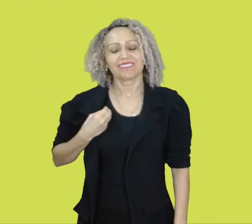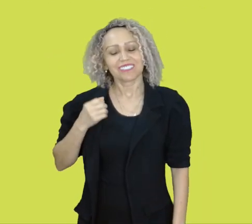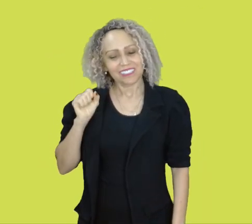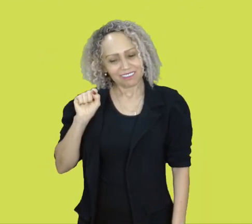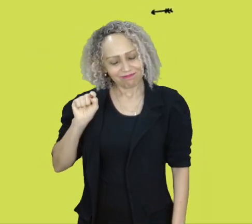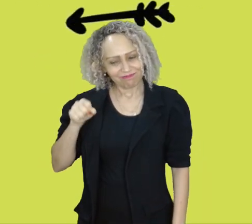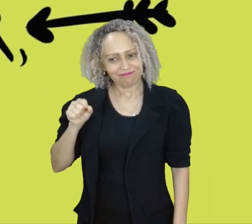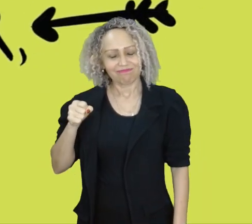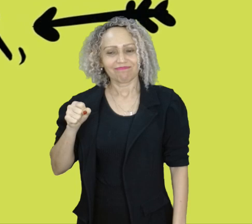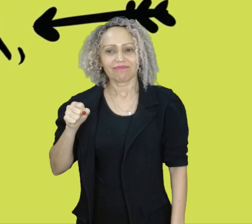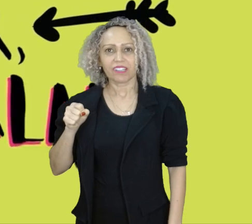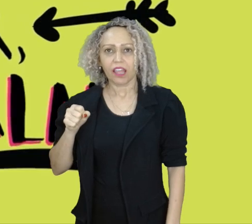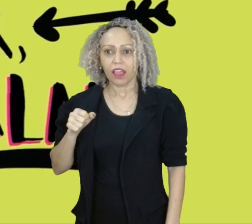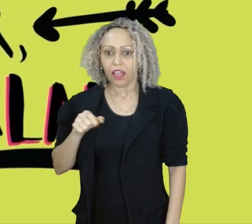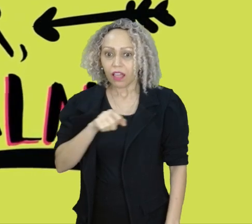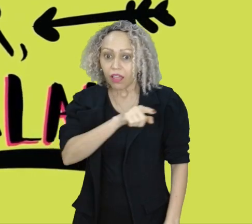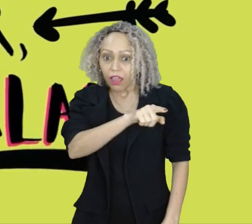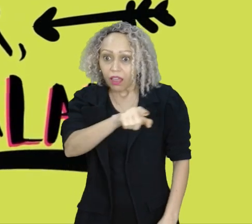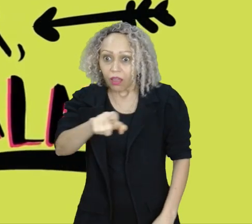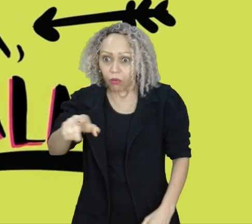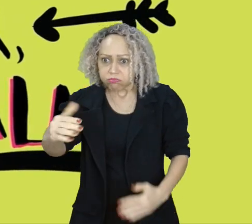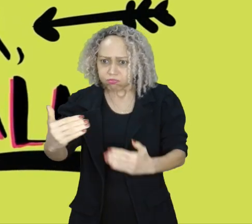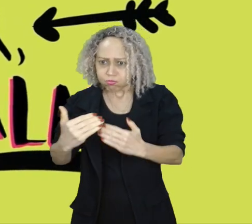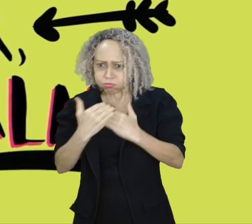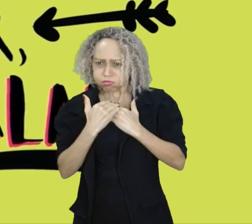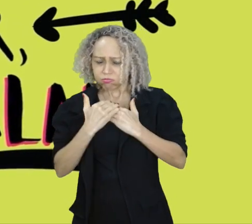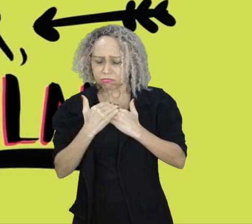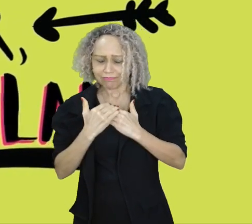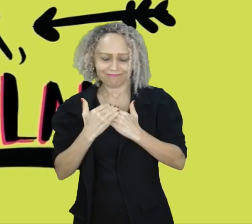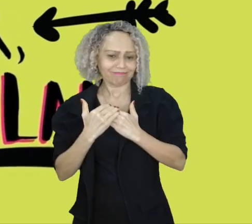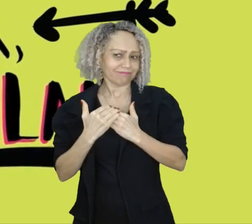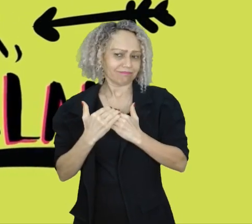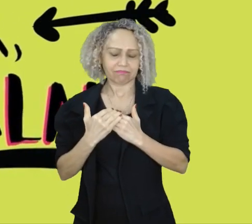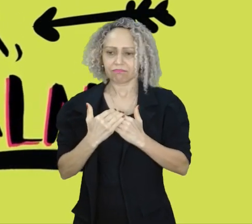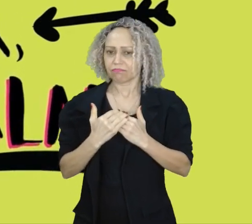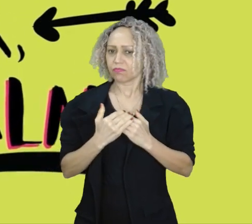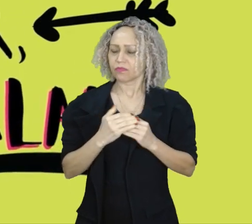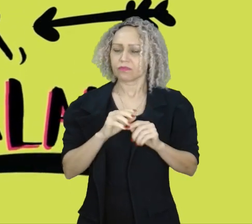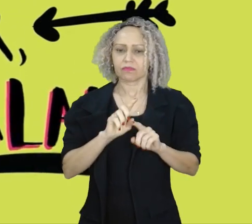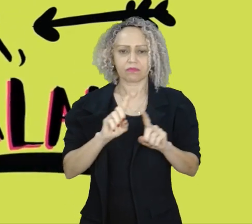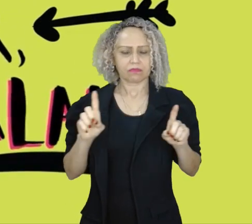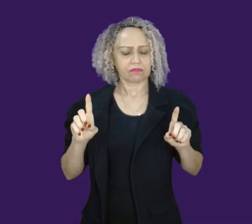Não vão mais conseguir me anular, me calar.